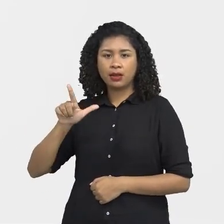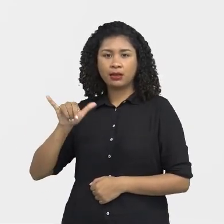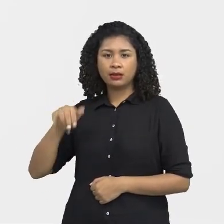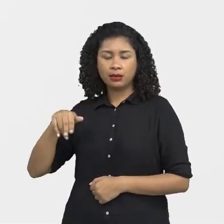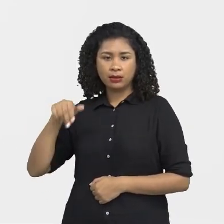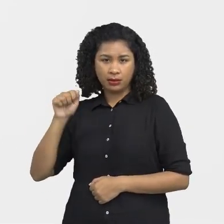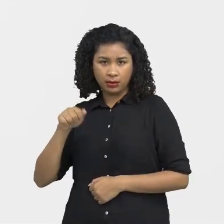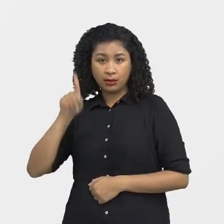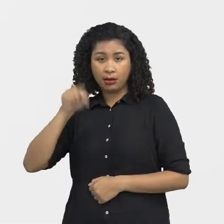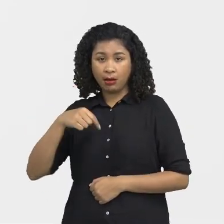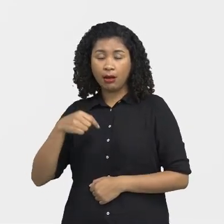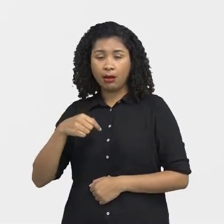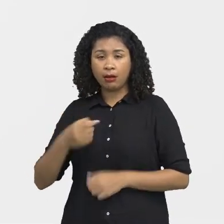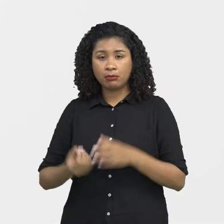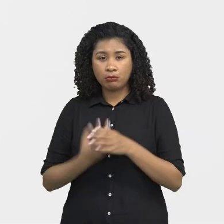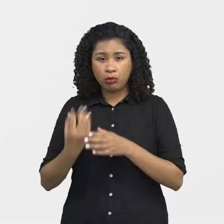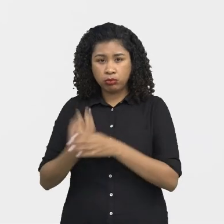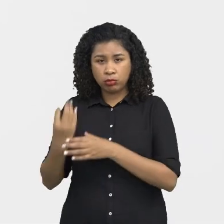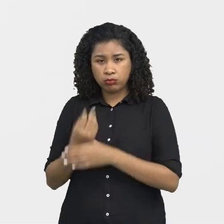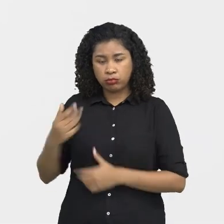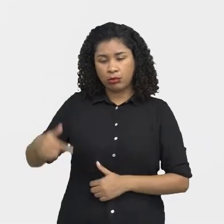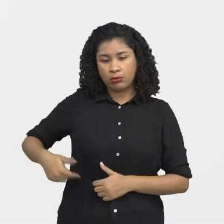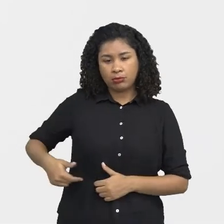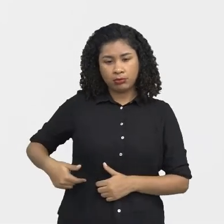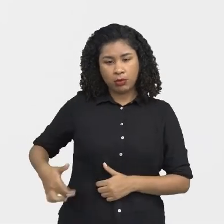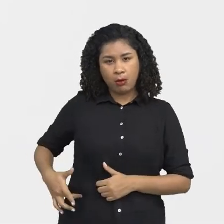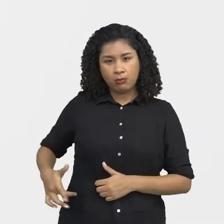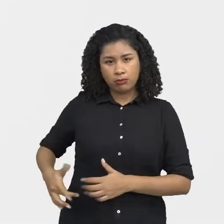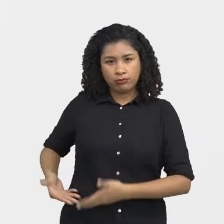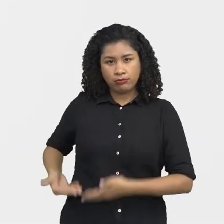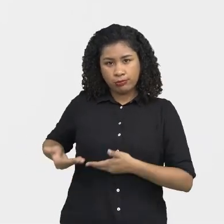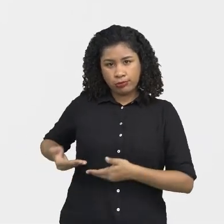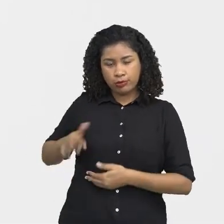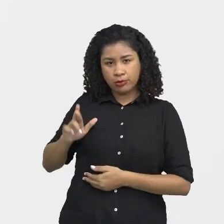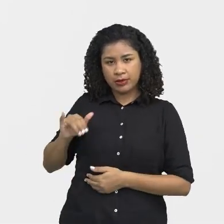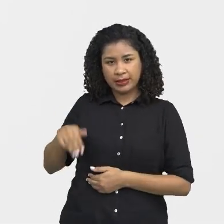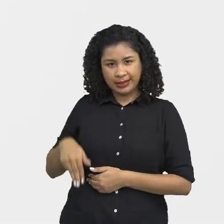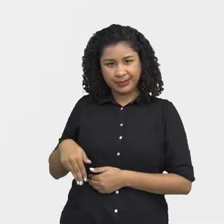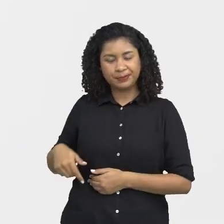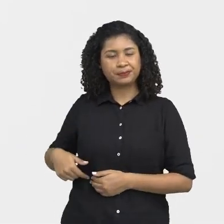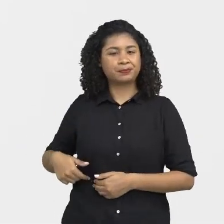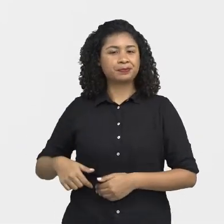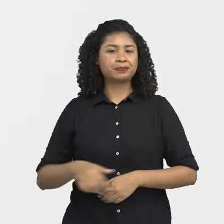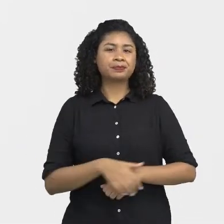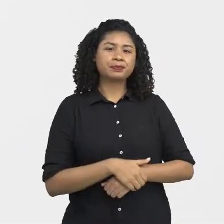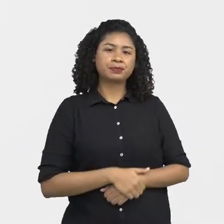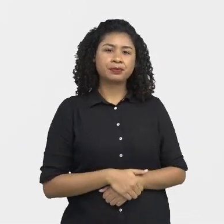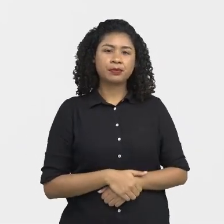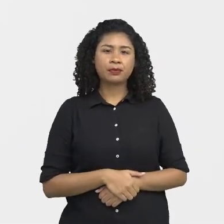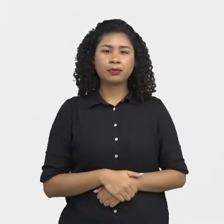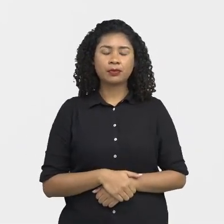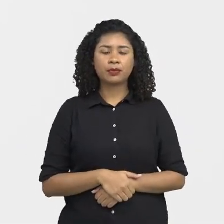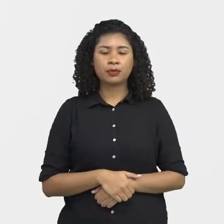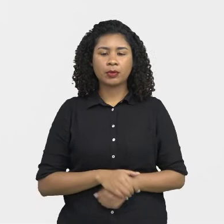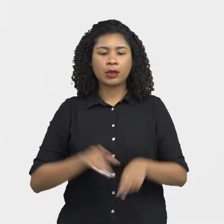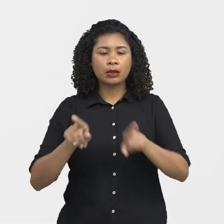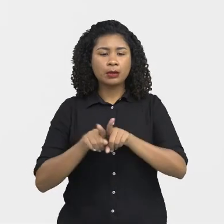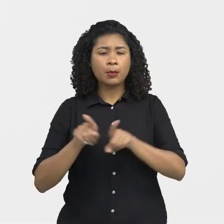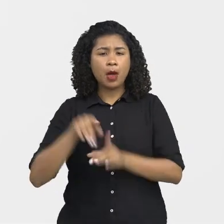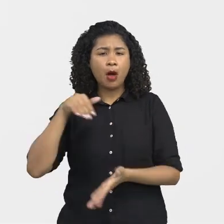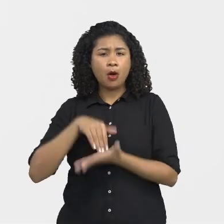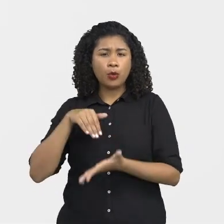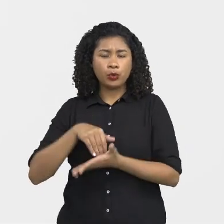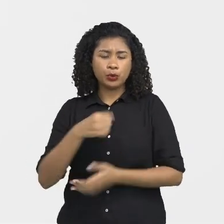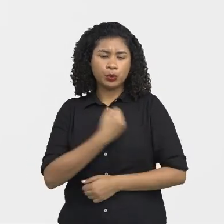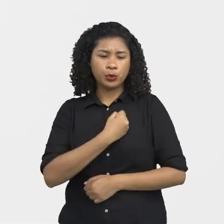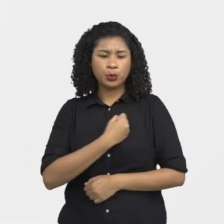também nas suprarrenais. E a última que a gente observa logo abaixo